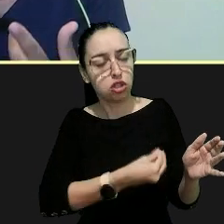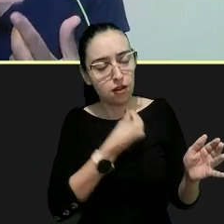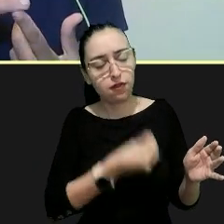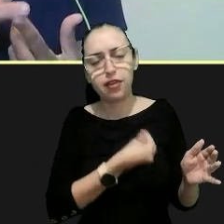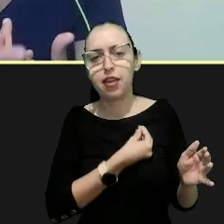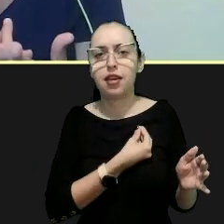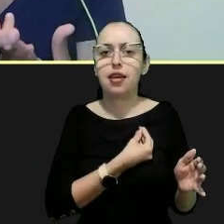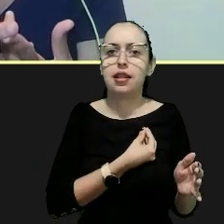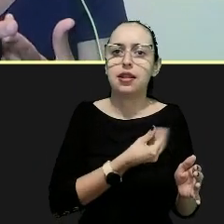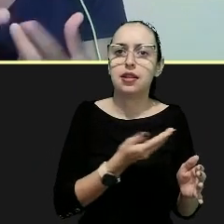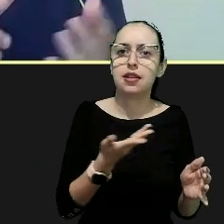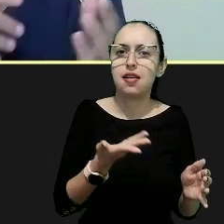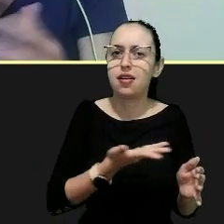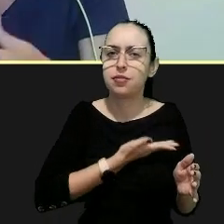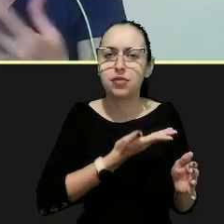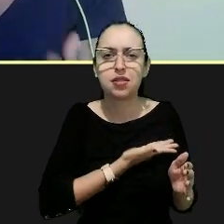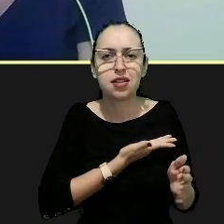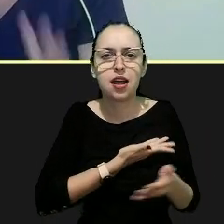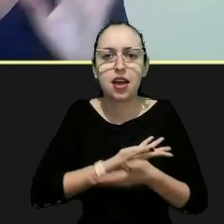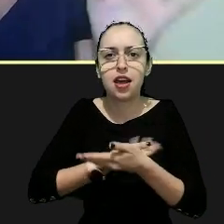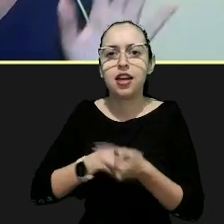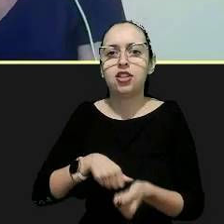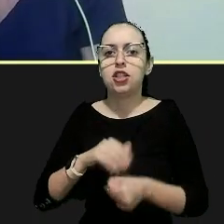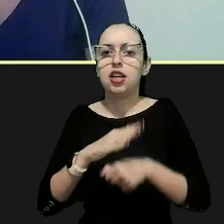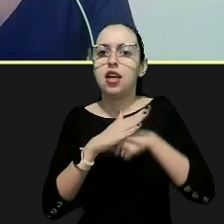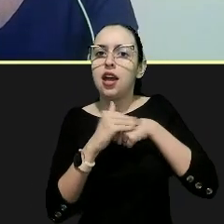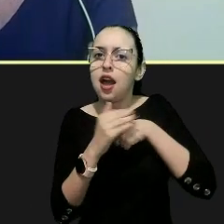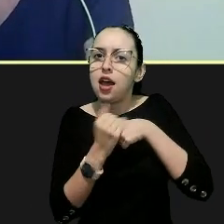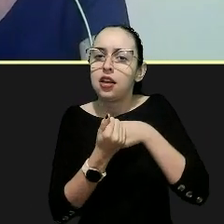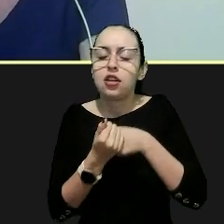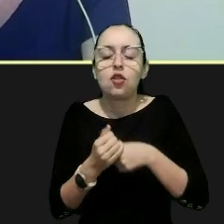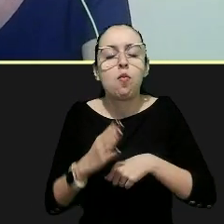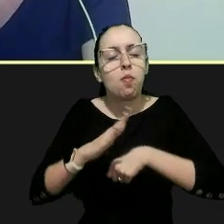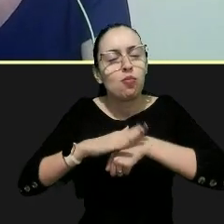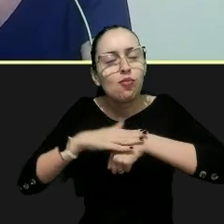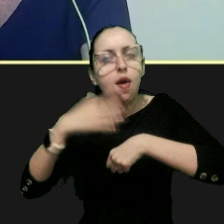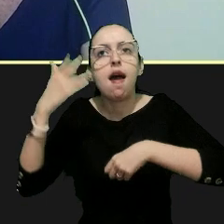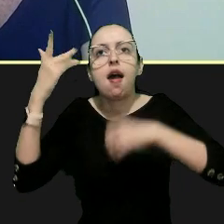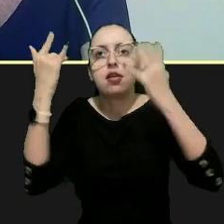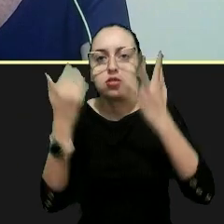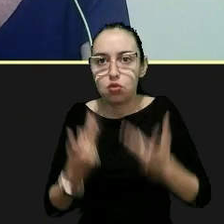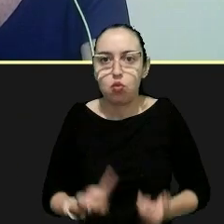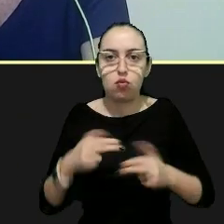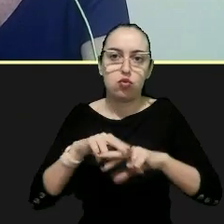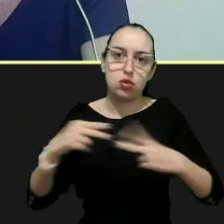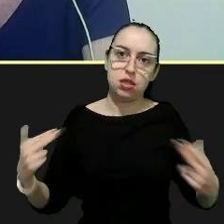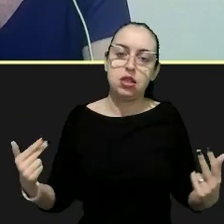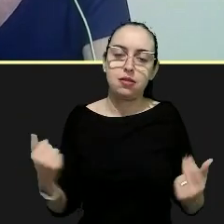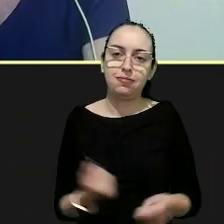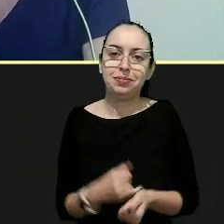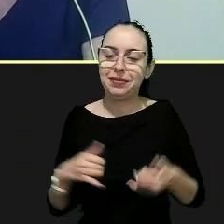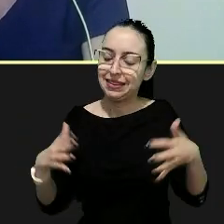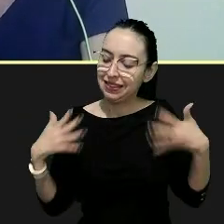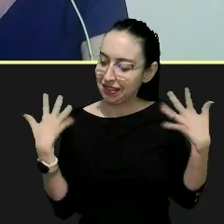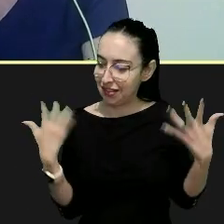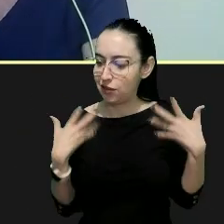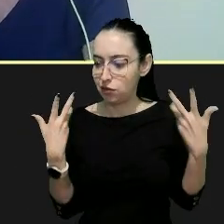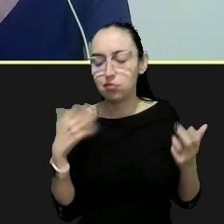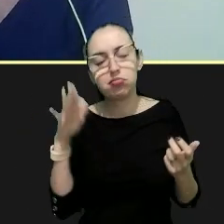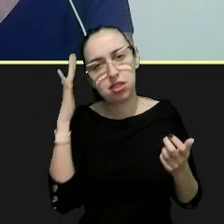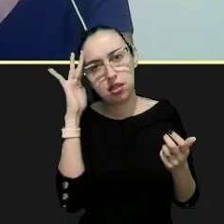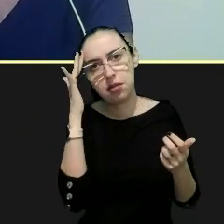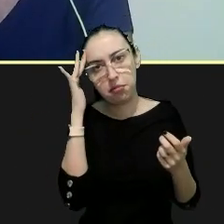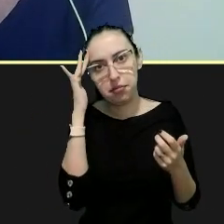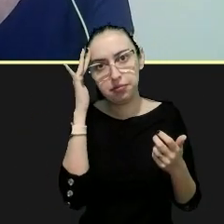amizades, afeto e muito mais. E é isso que eu quero falar hoje para vocês. Então, é uma alegria. Vocês